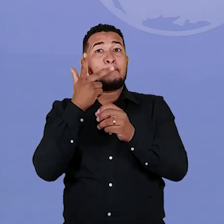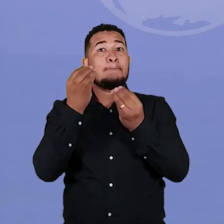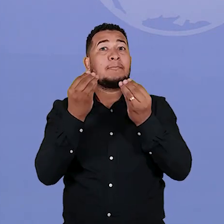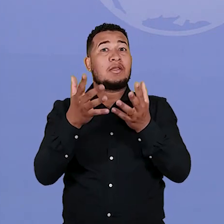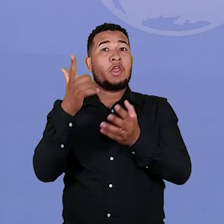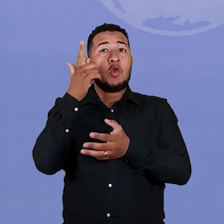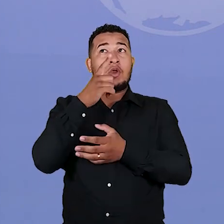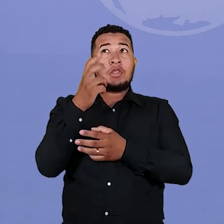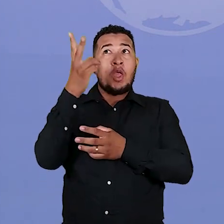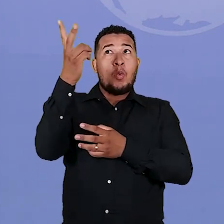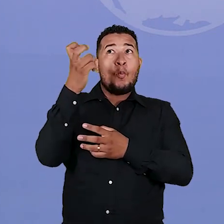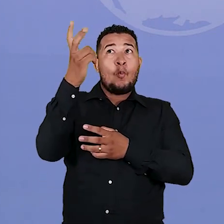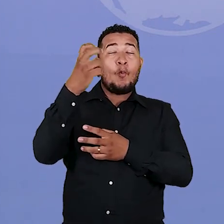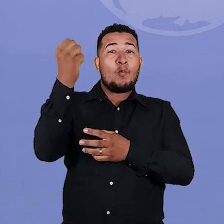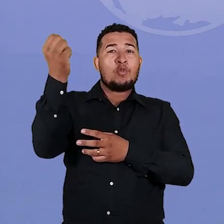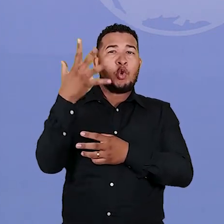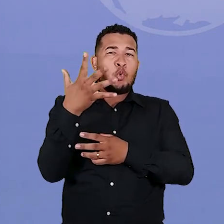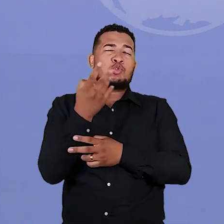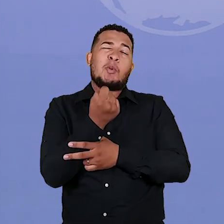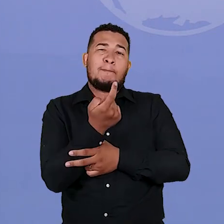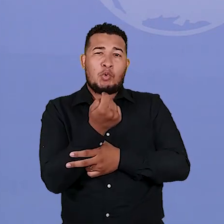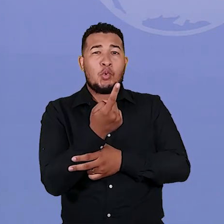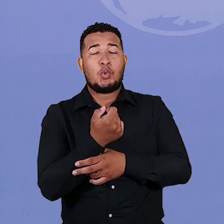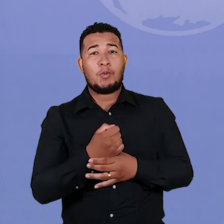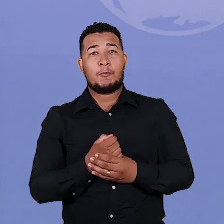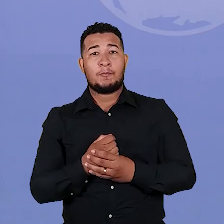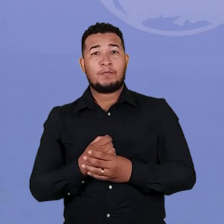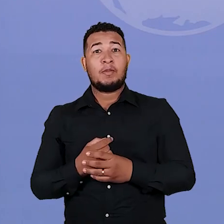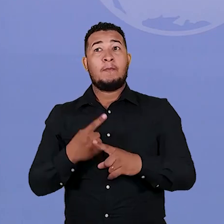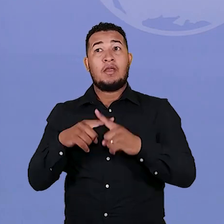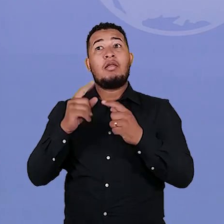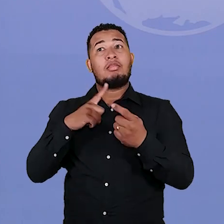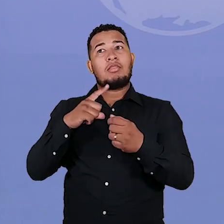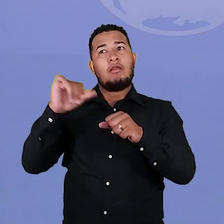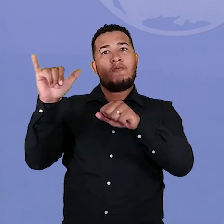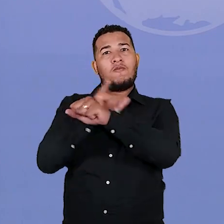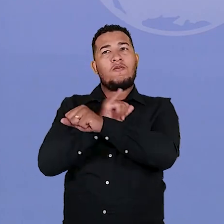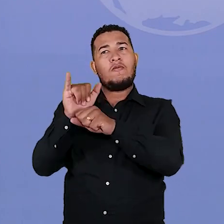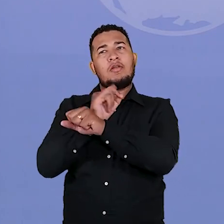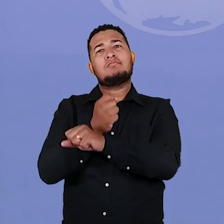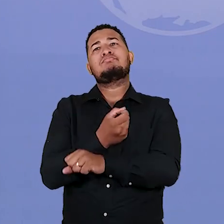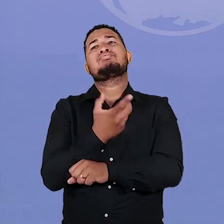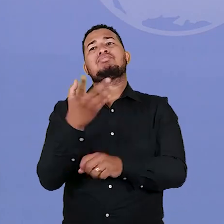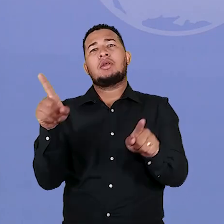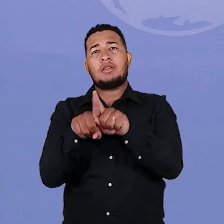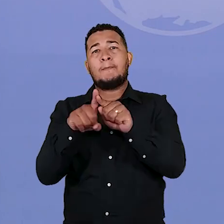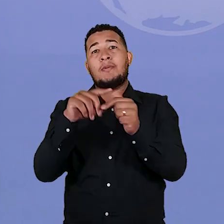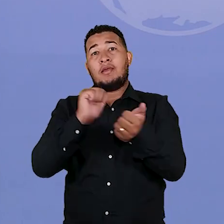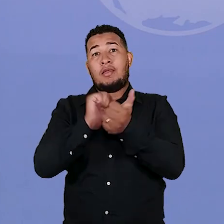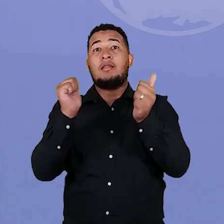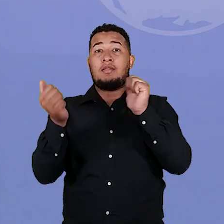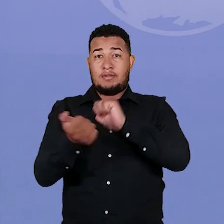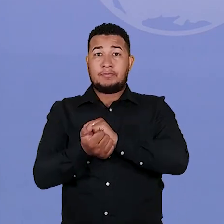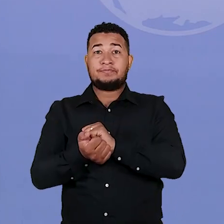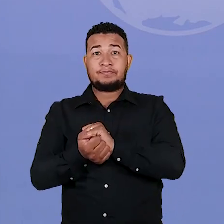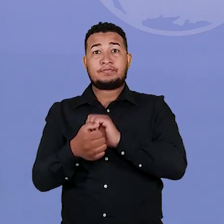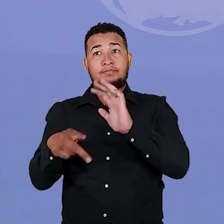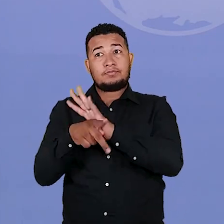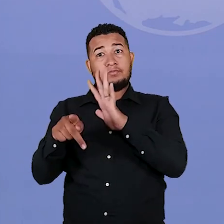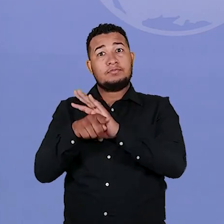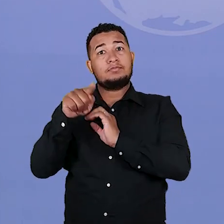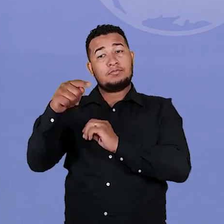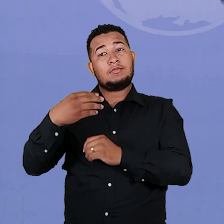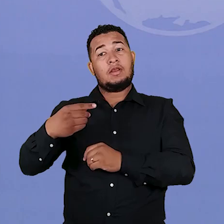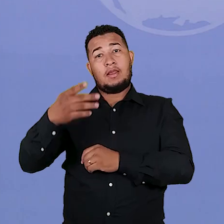que ela consiga captar ali pelo menos um pouco da radiação solar. Então, tem várias estratégias e adaptações,